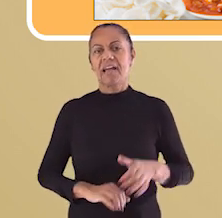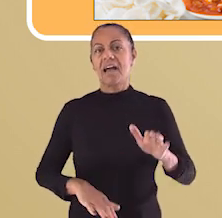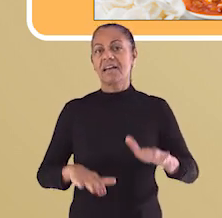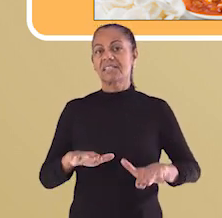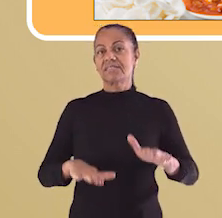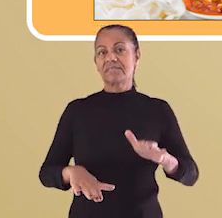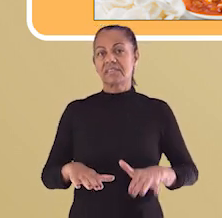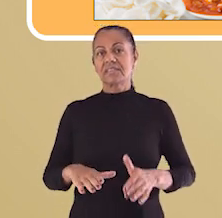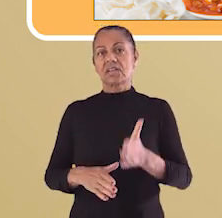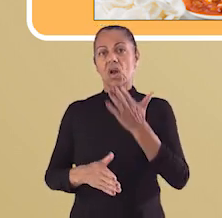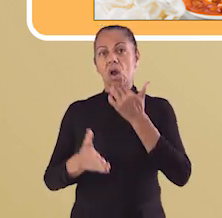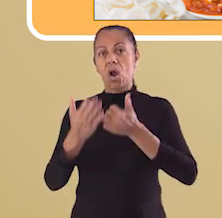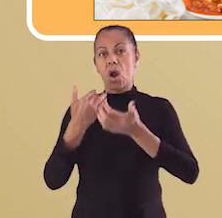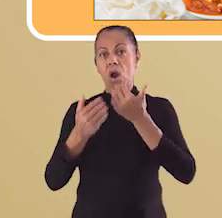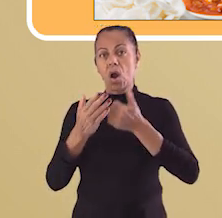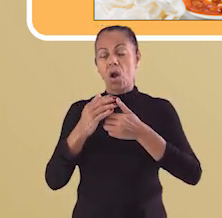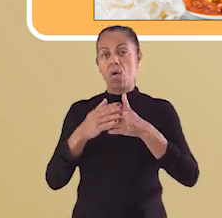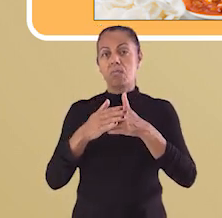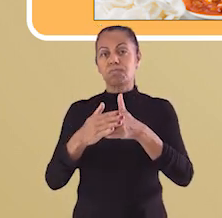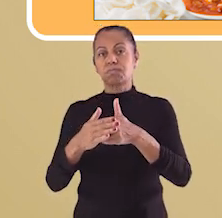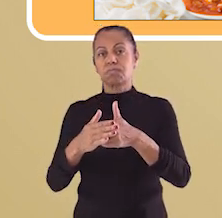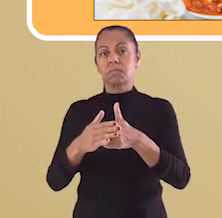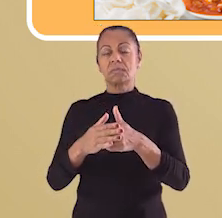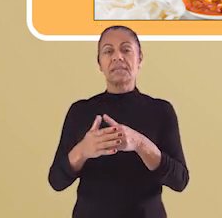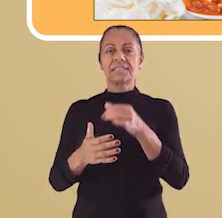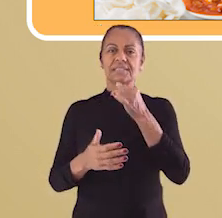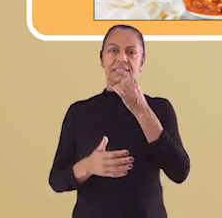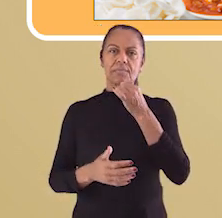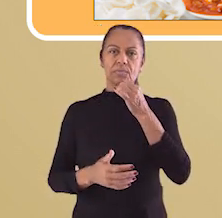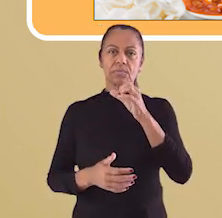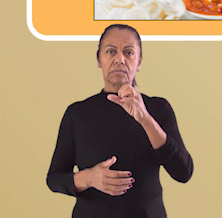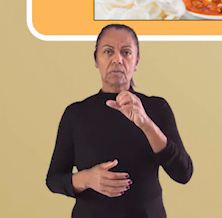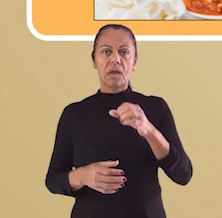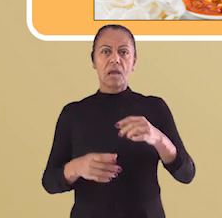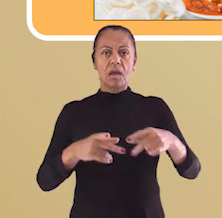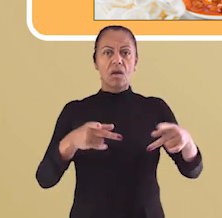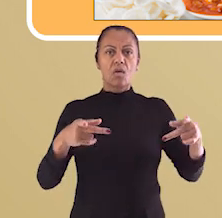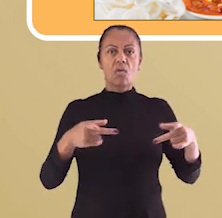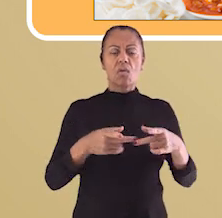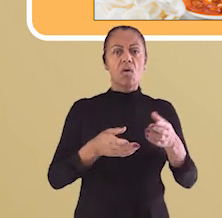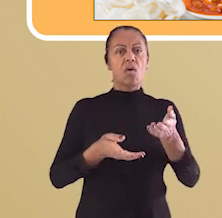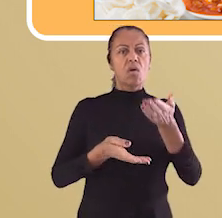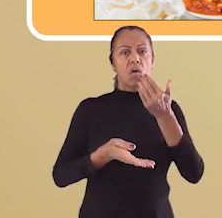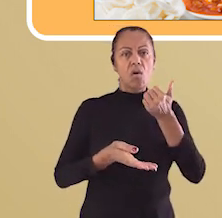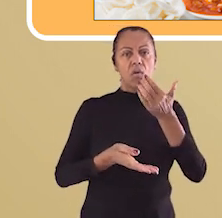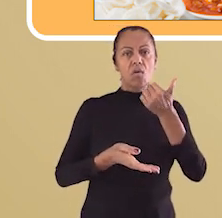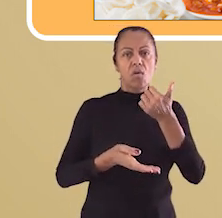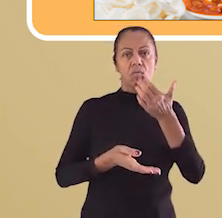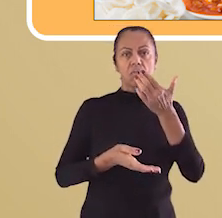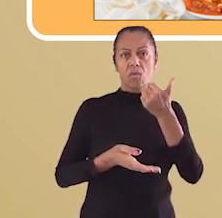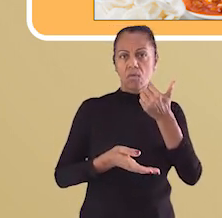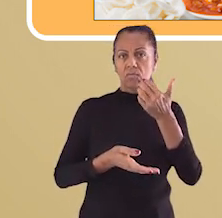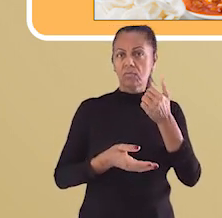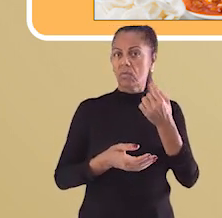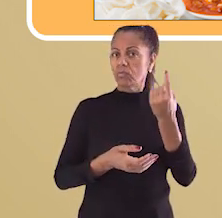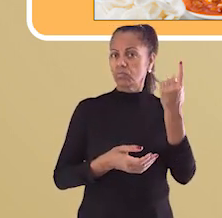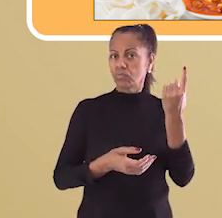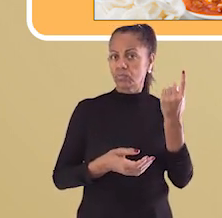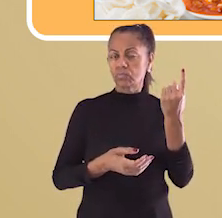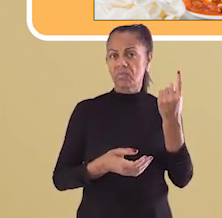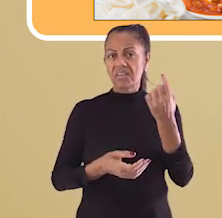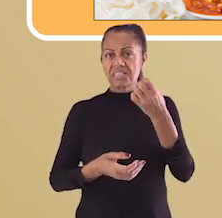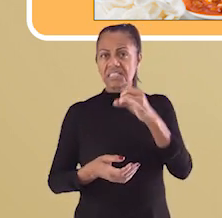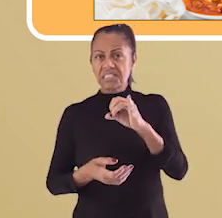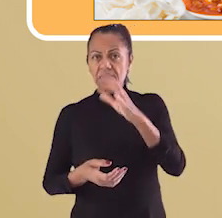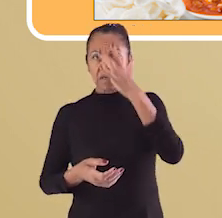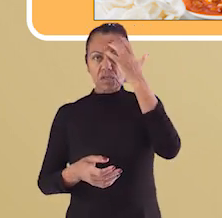de alimentos, ou seja, a pessoa come muito nas refeições. Se uma pessoa normal come um prato na refeição, quem sofre de compulsão